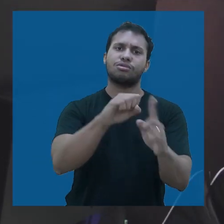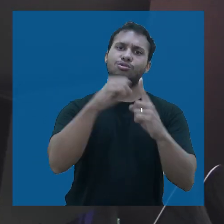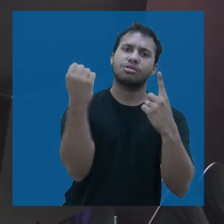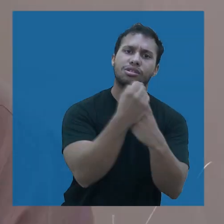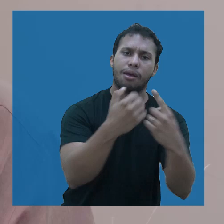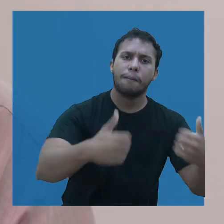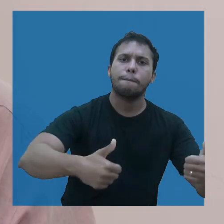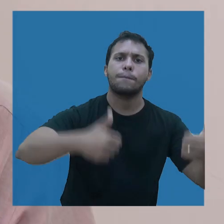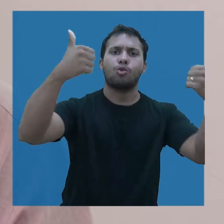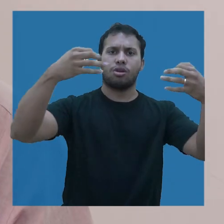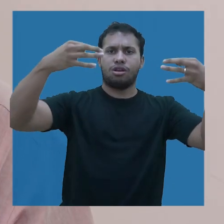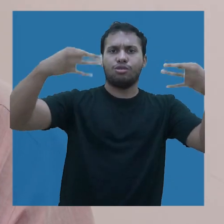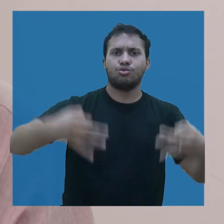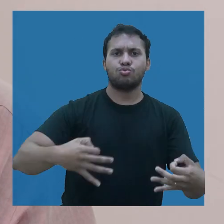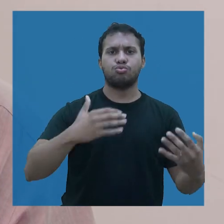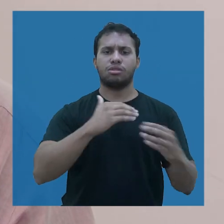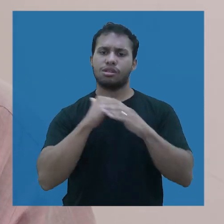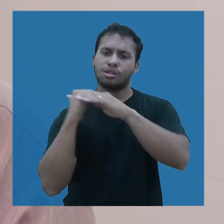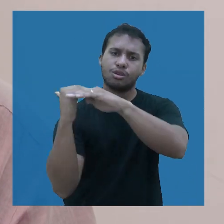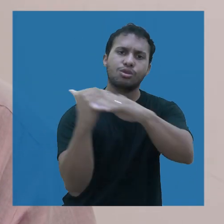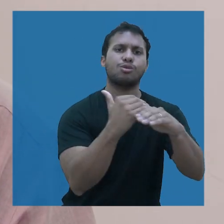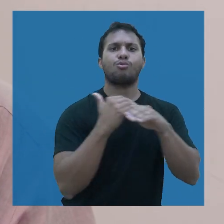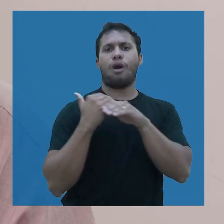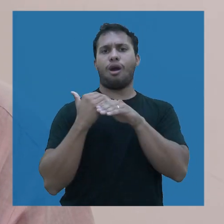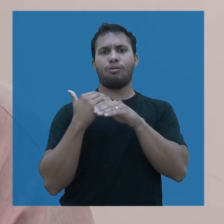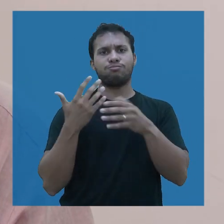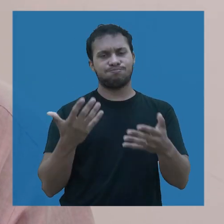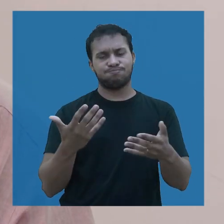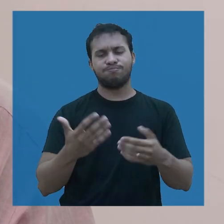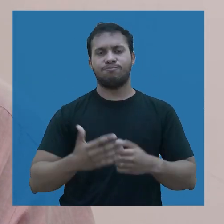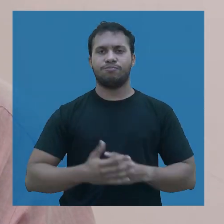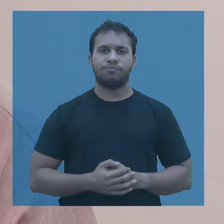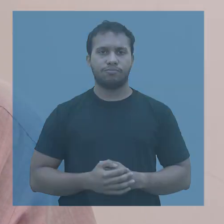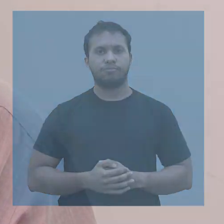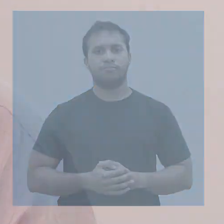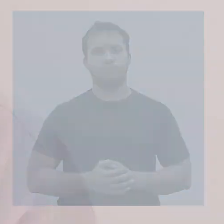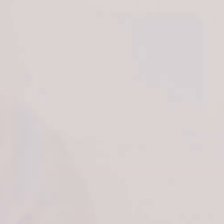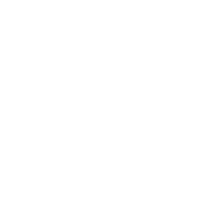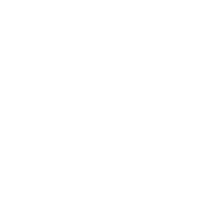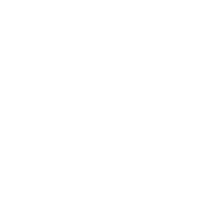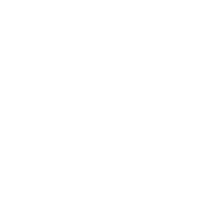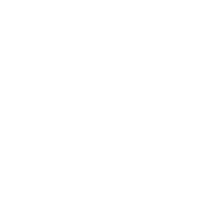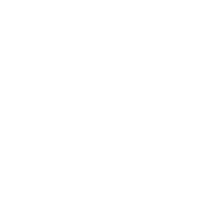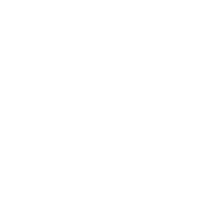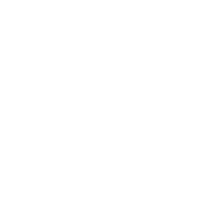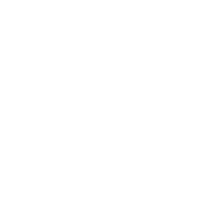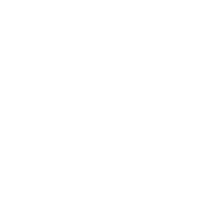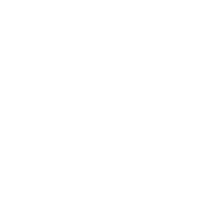sociedade mais justa e uma sociedade igualitária e com oportunidade para todos.